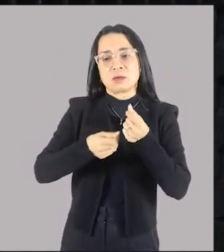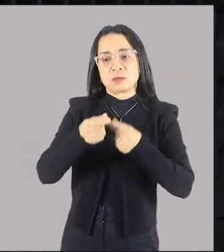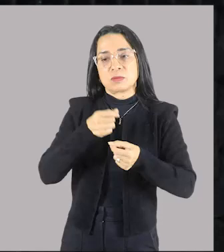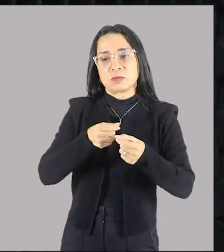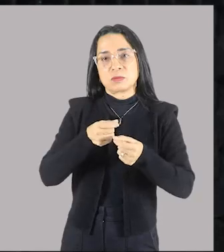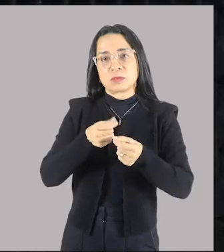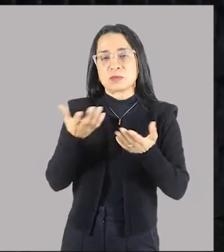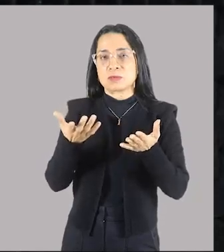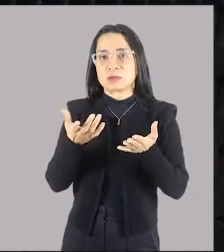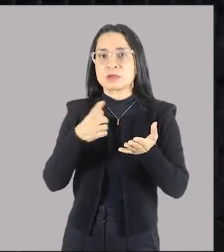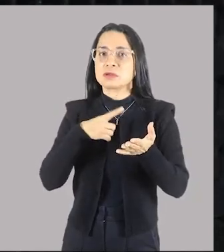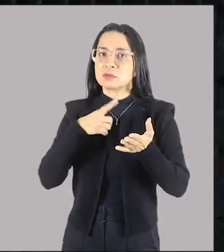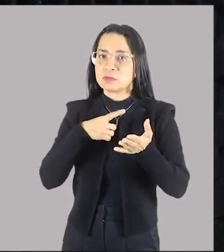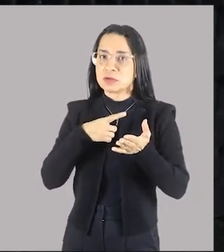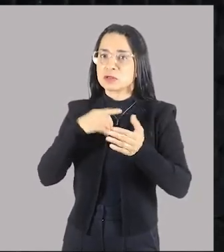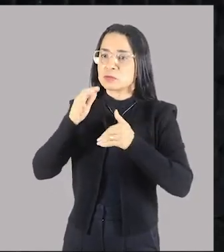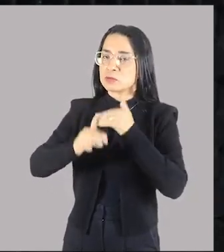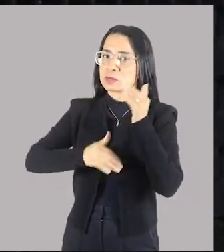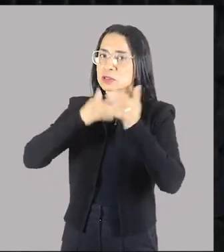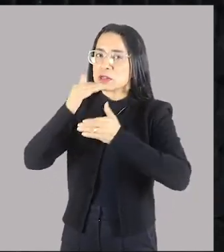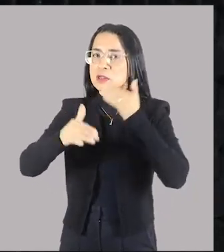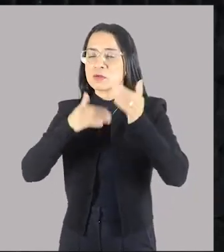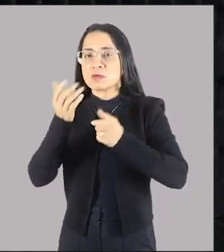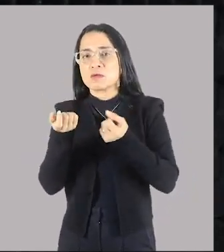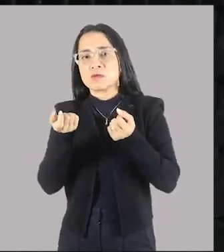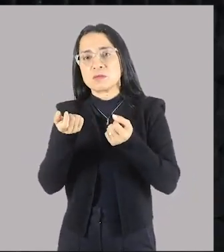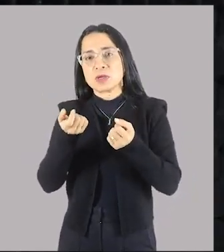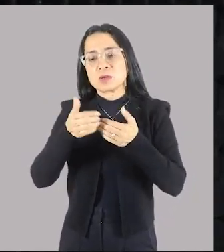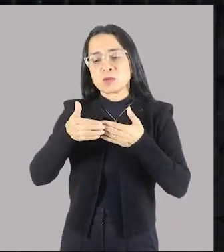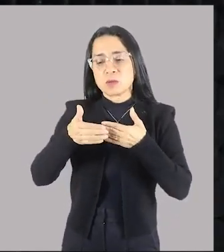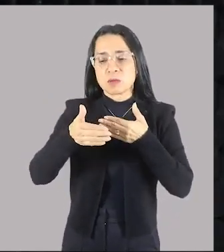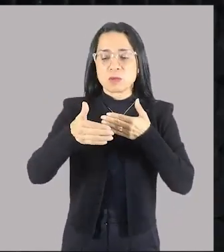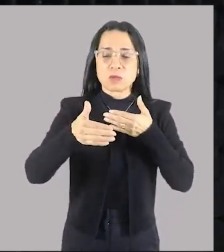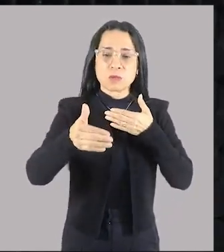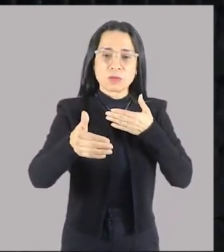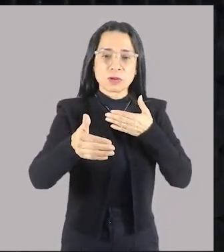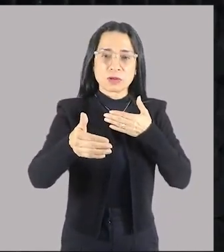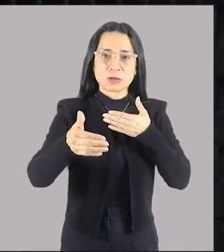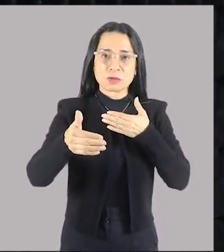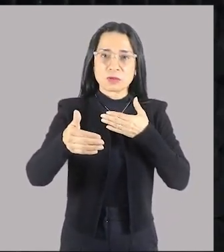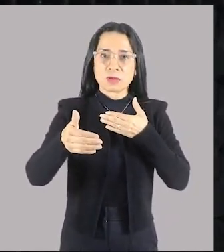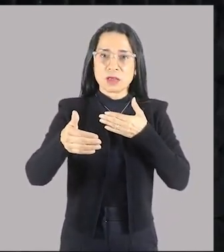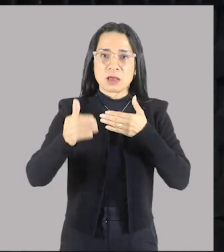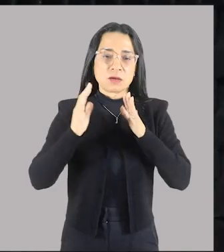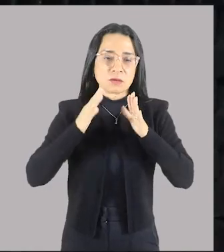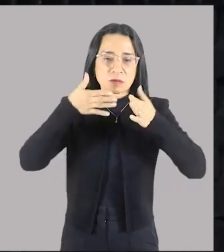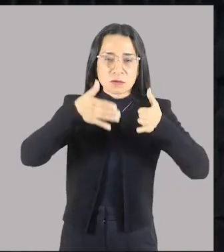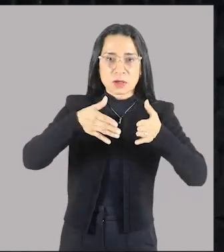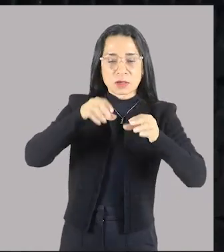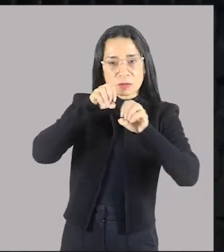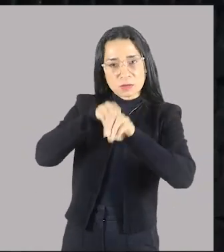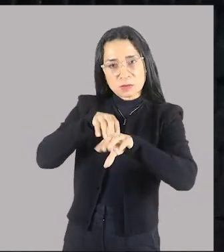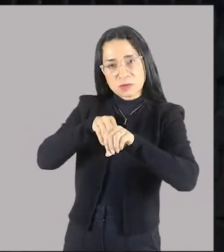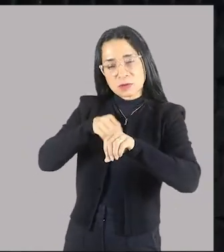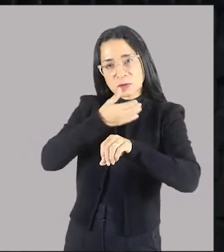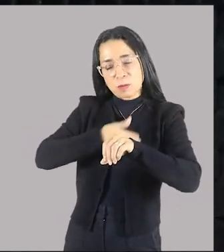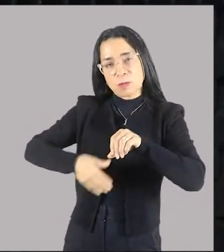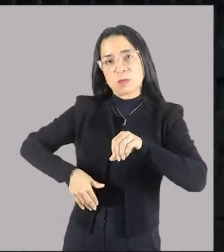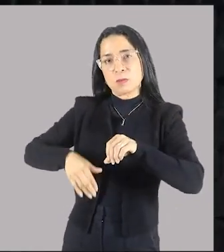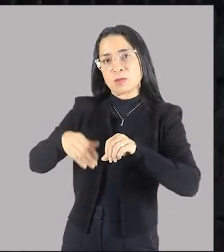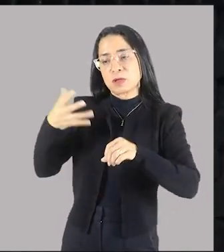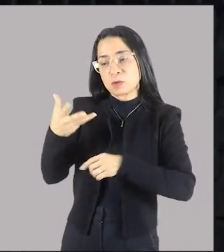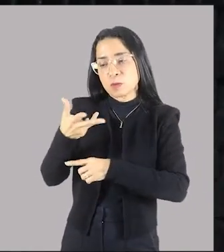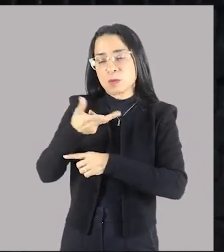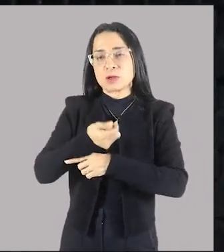prazo, pautado na educação pública de qualidade, a produção tecnológica, distribuição de renda, com